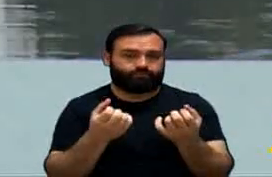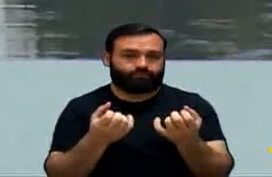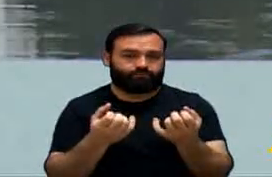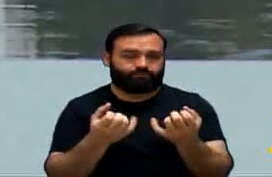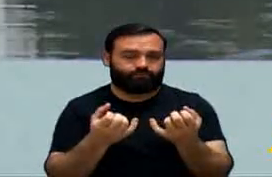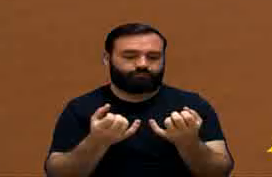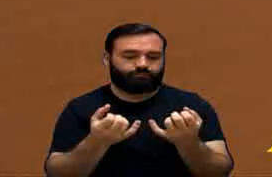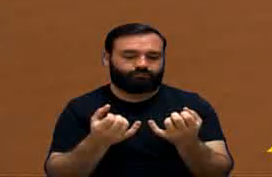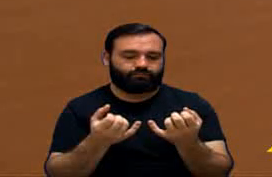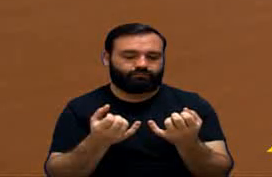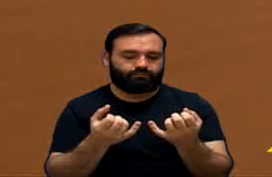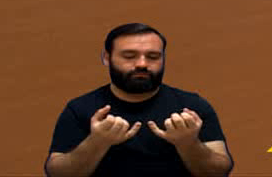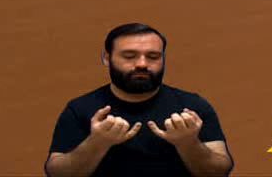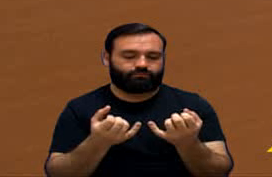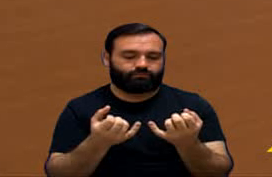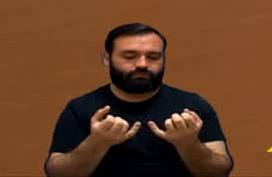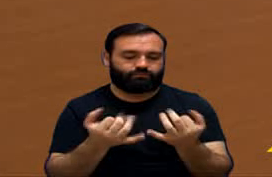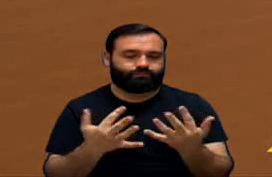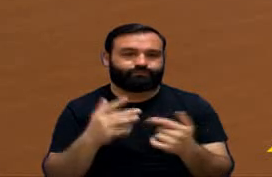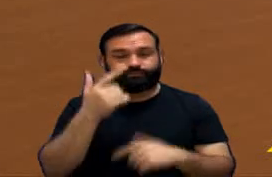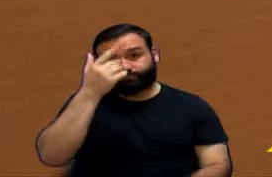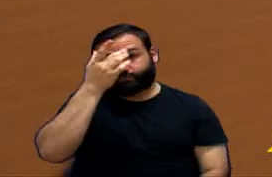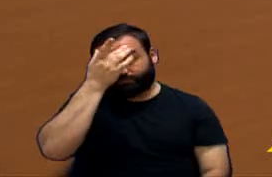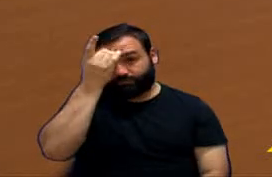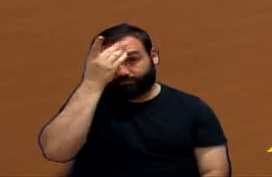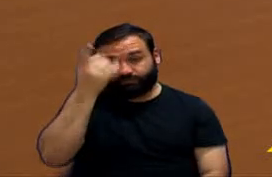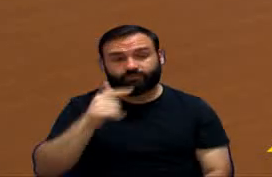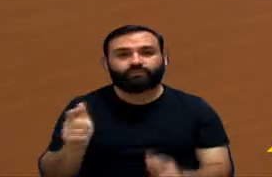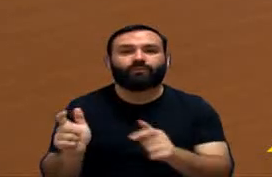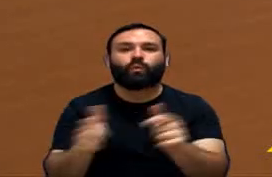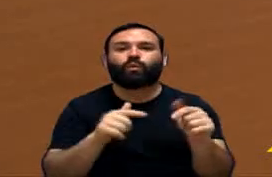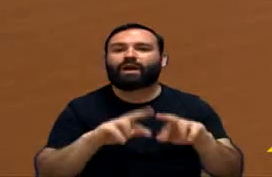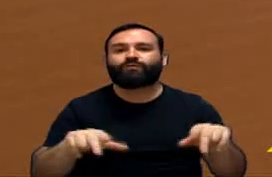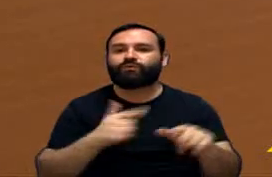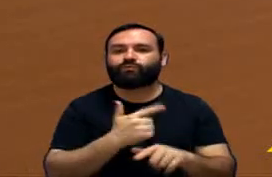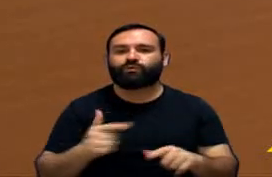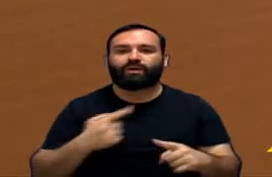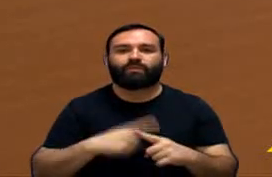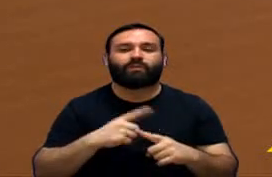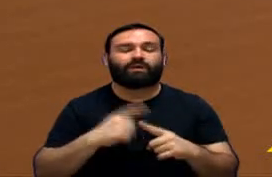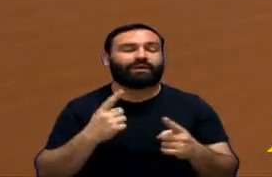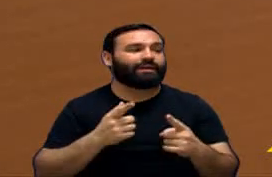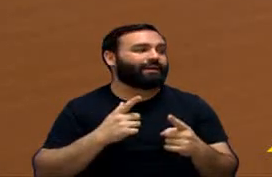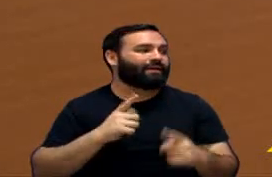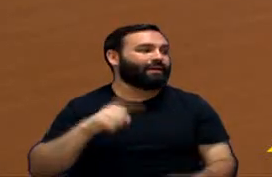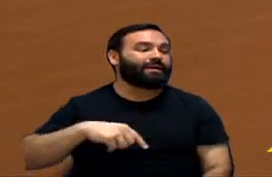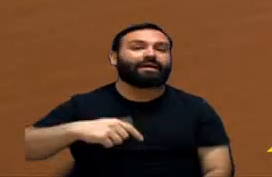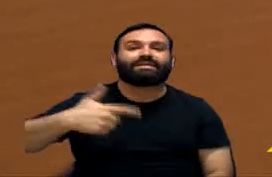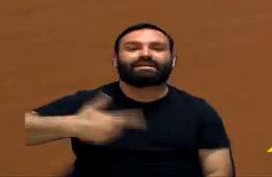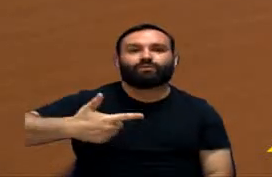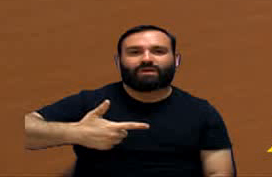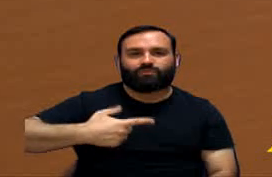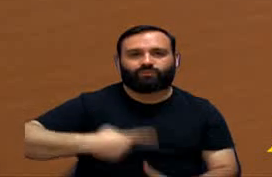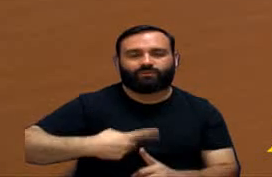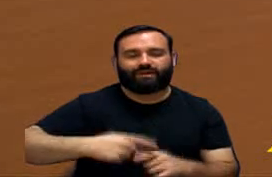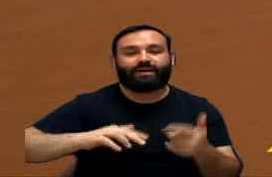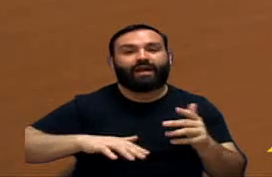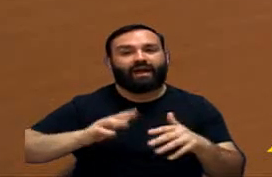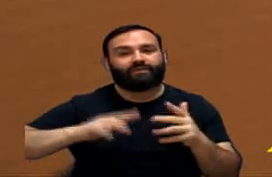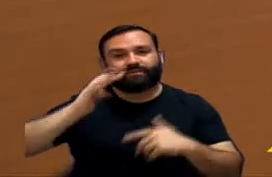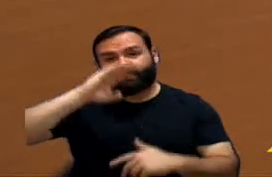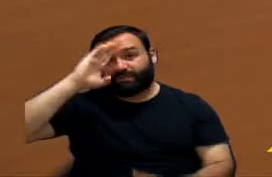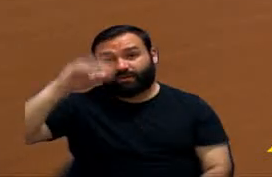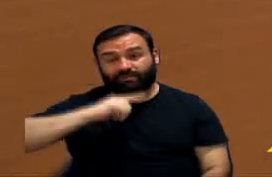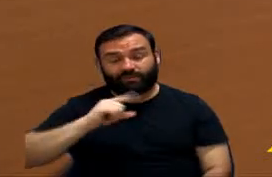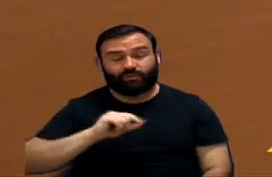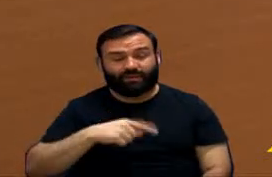pro o dyan ele tá falando sobre esses locais que não tem é porque cham o secundário porque muitas vezes que nem principalmente